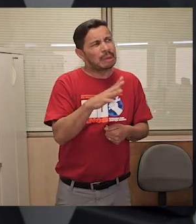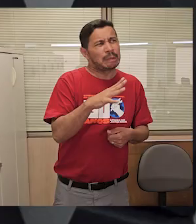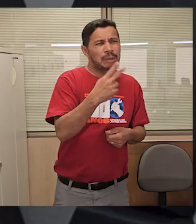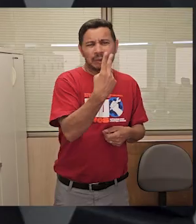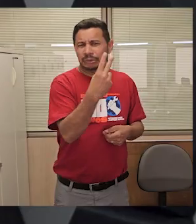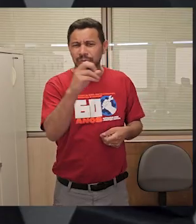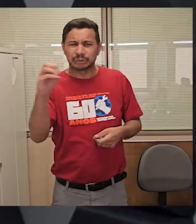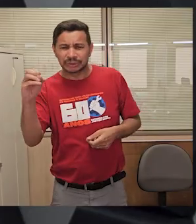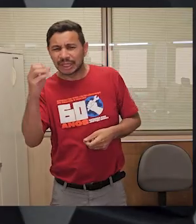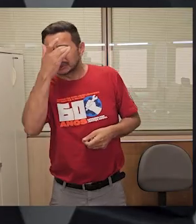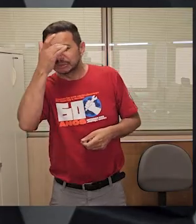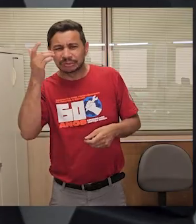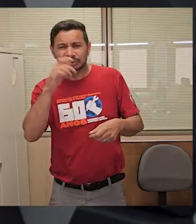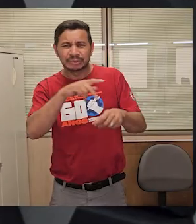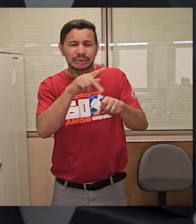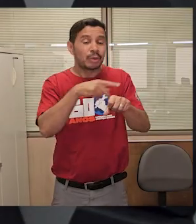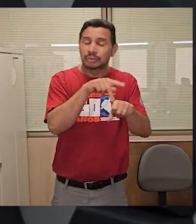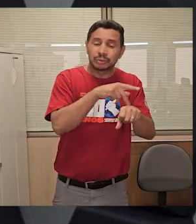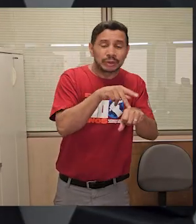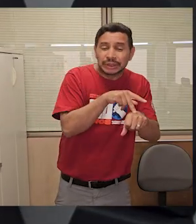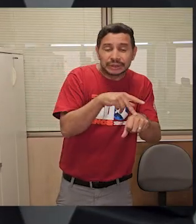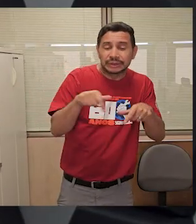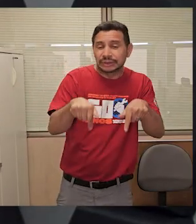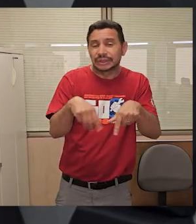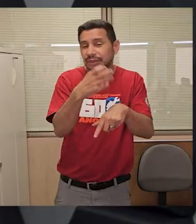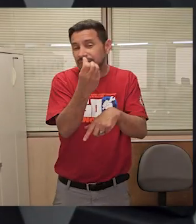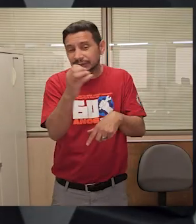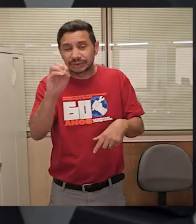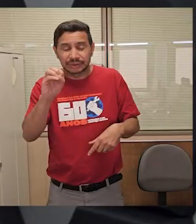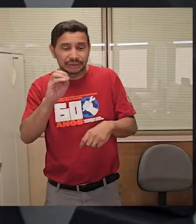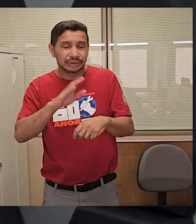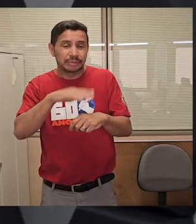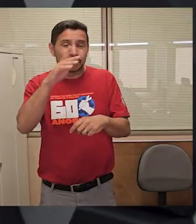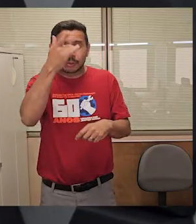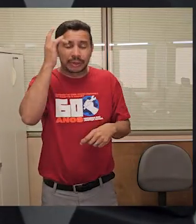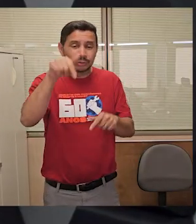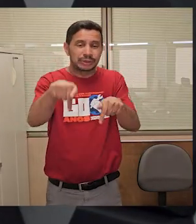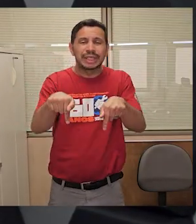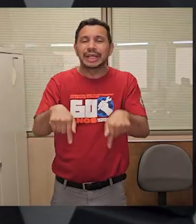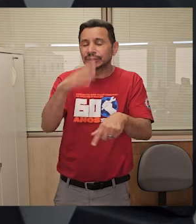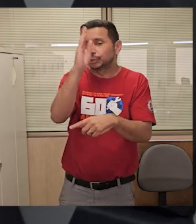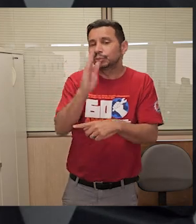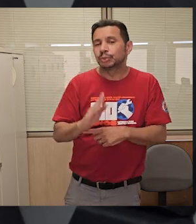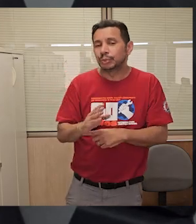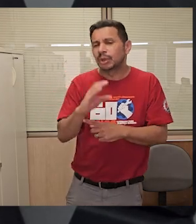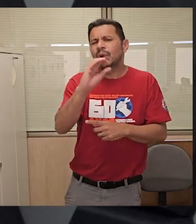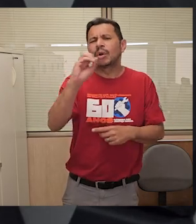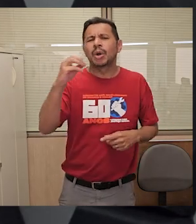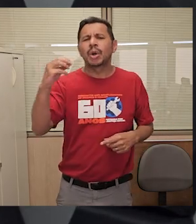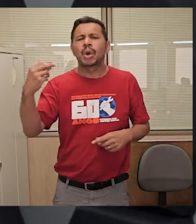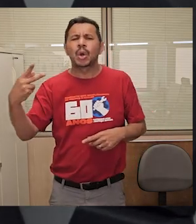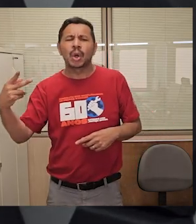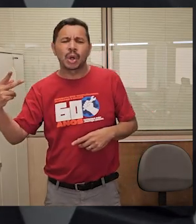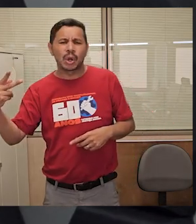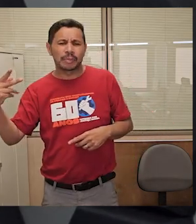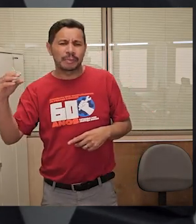200 países aqui, mais de 60 mil pessoas estão previstas para vir para essa discussão. O que é a COP? A COP é